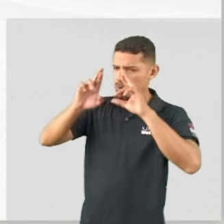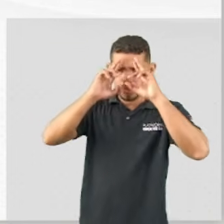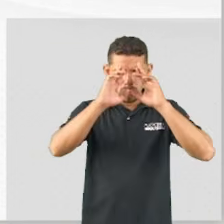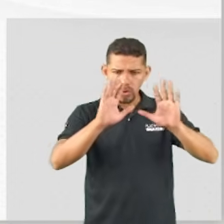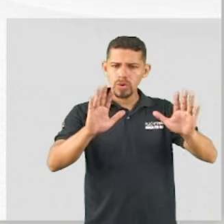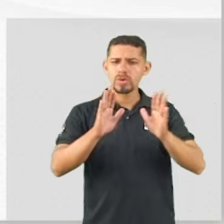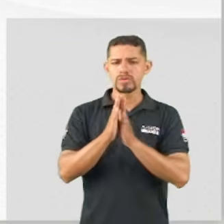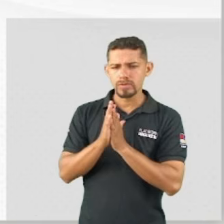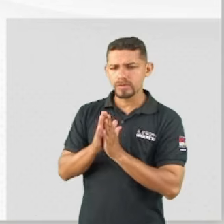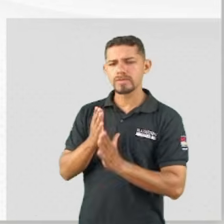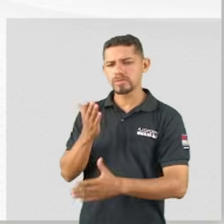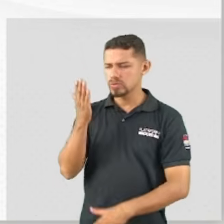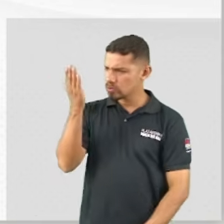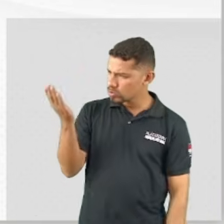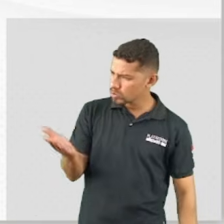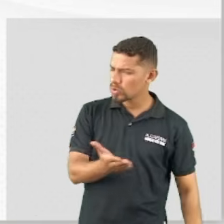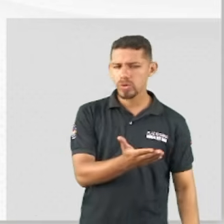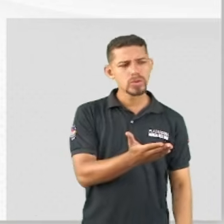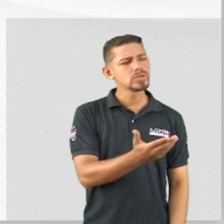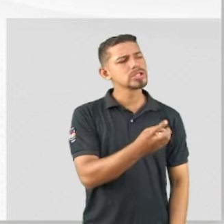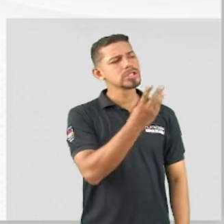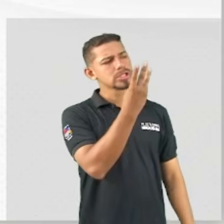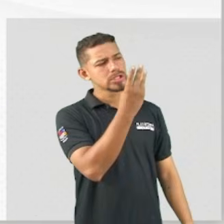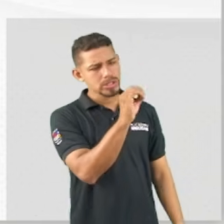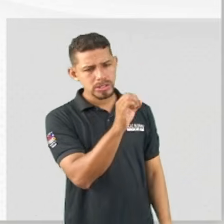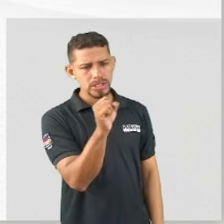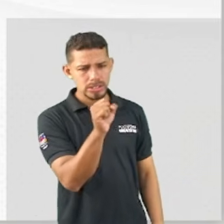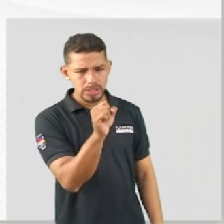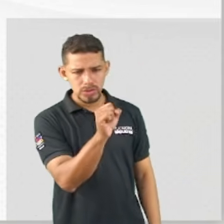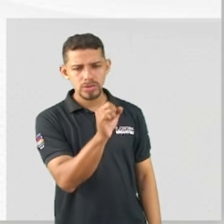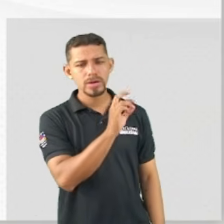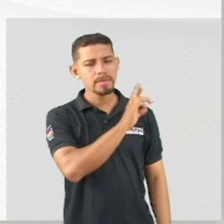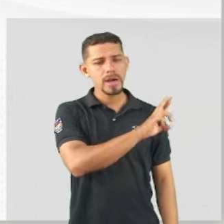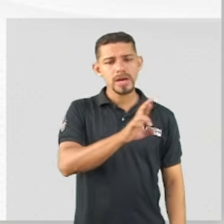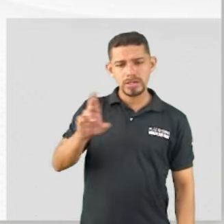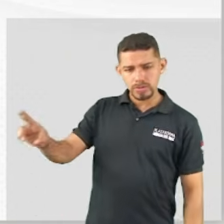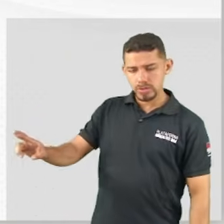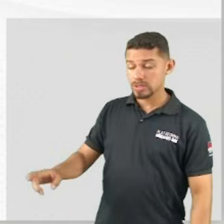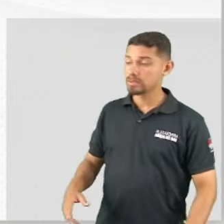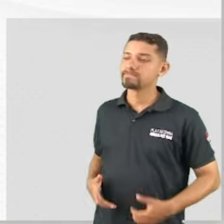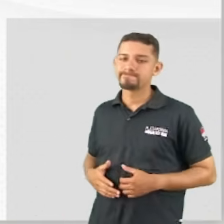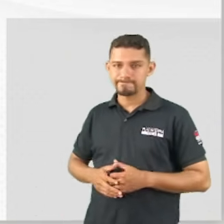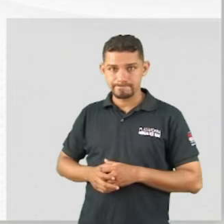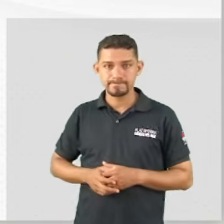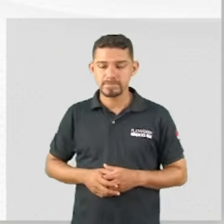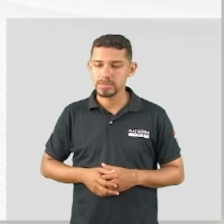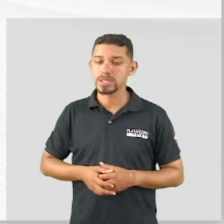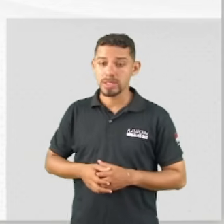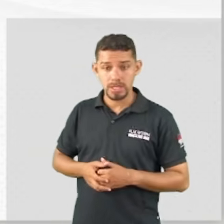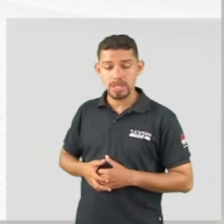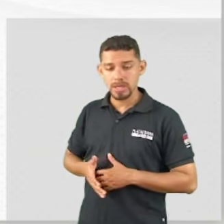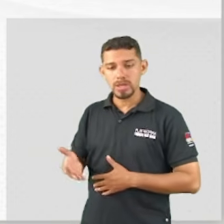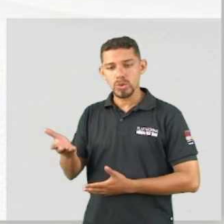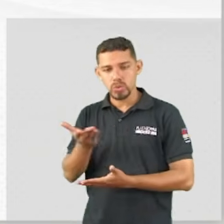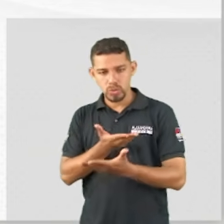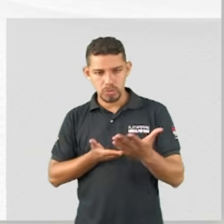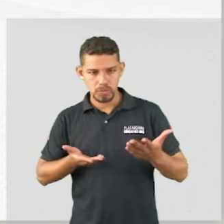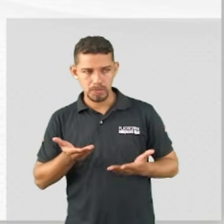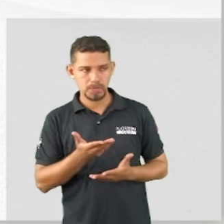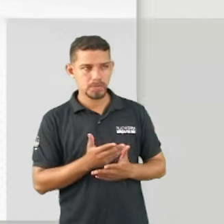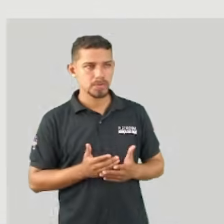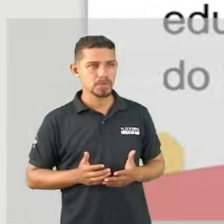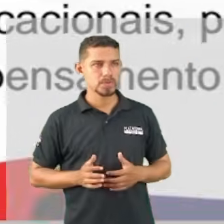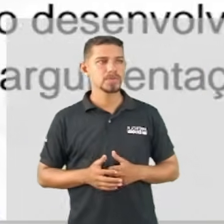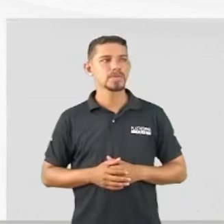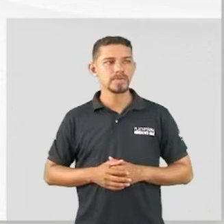ordem. Senhor Trump, você tem 30 segundos para responder. Então, o moderador ali tentando regular e organizar a ordem